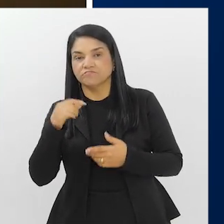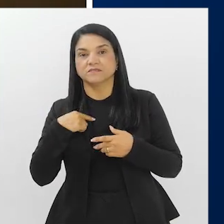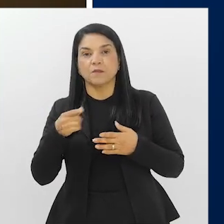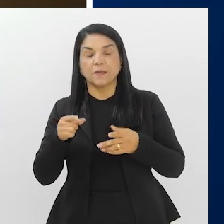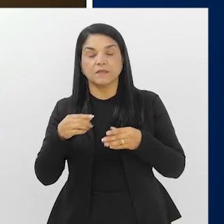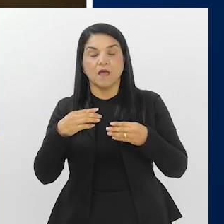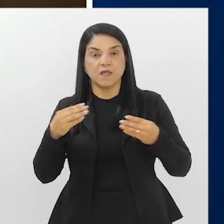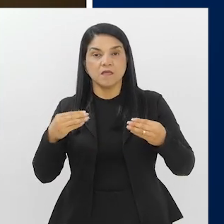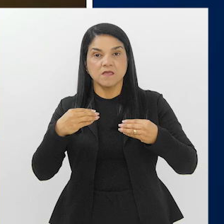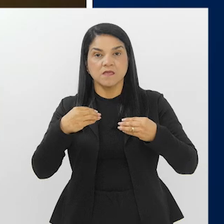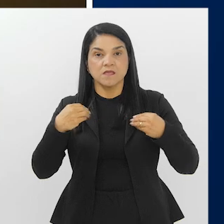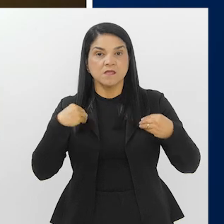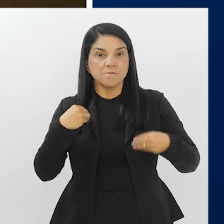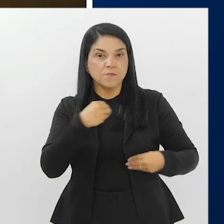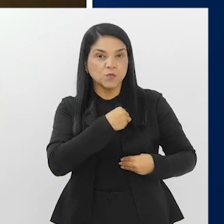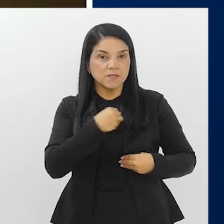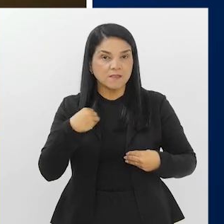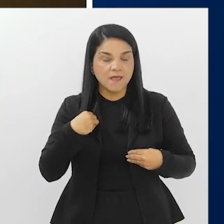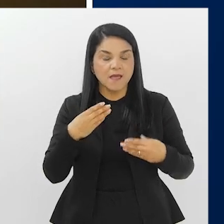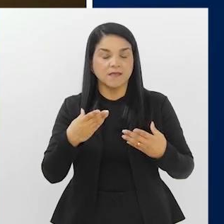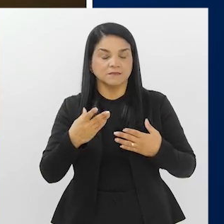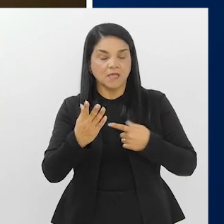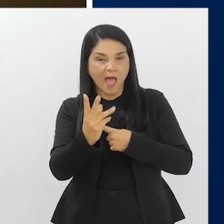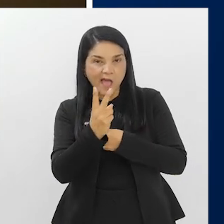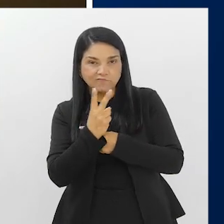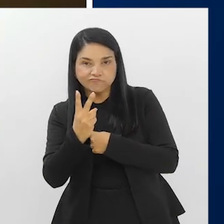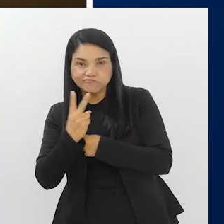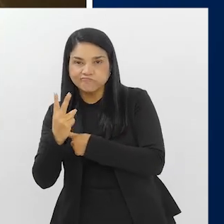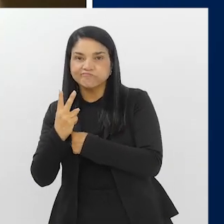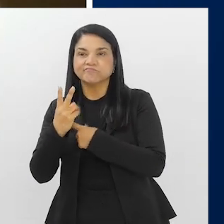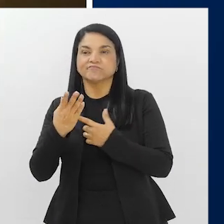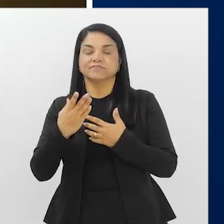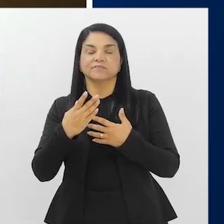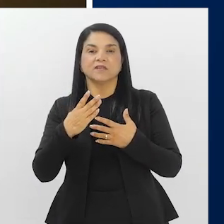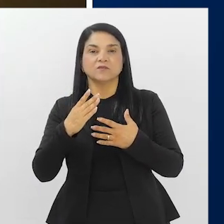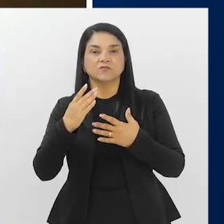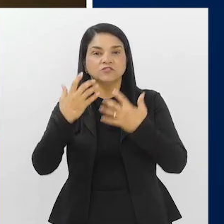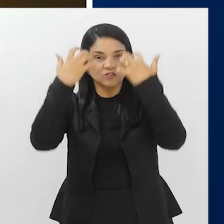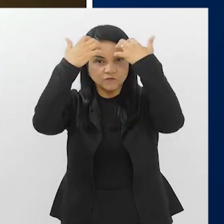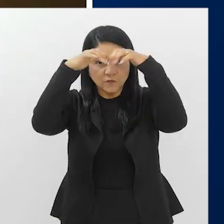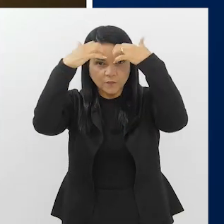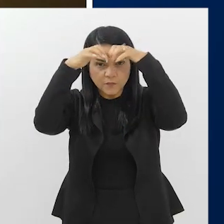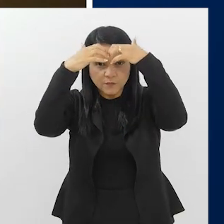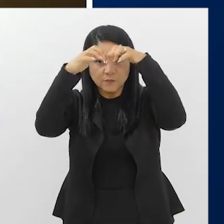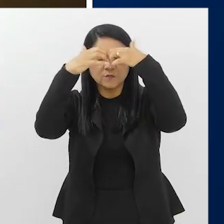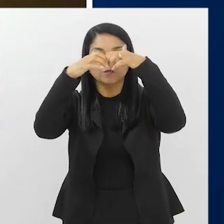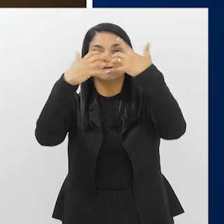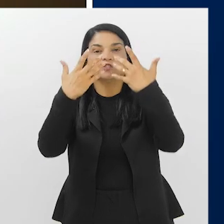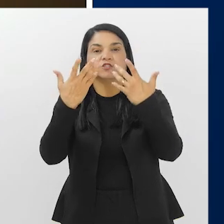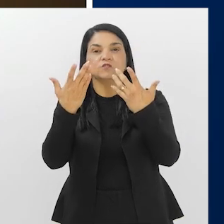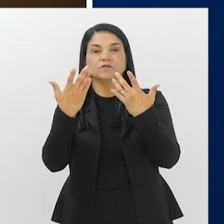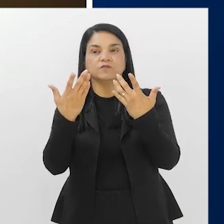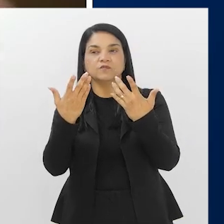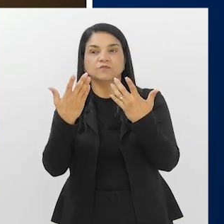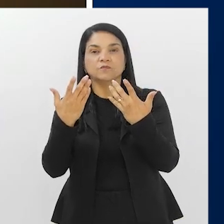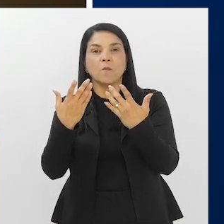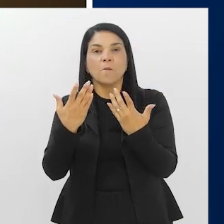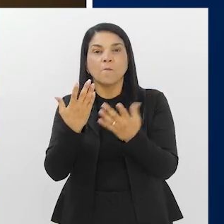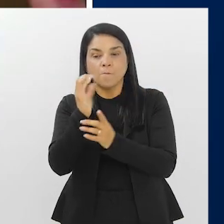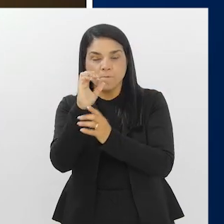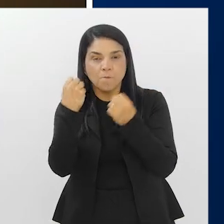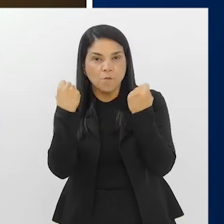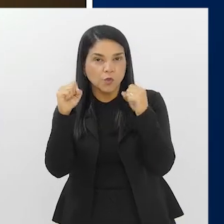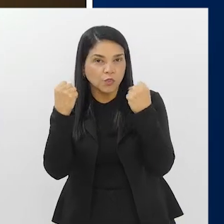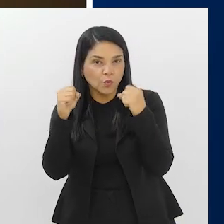imunidade, que você estimula todo o desenvolvimento cognitivo, desenvolvimento motor. Então, tem